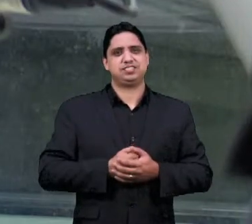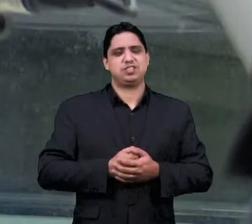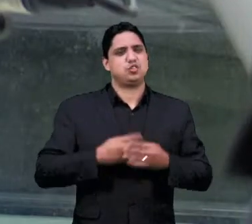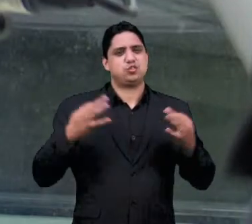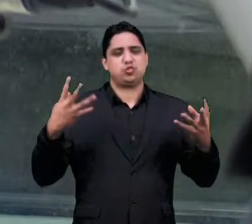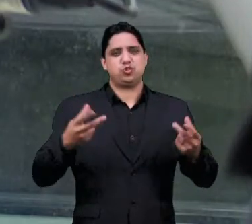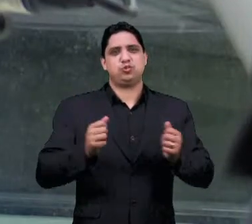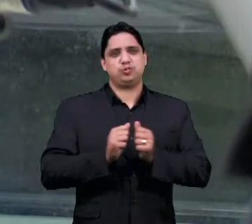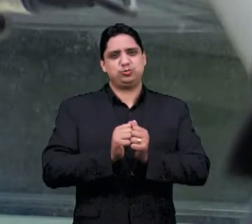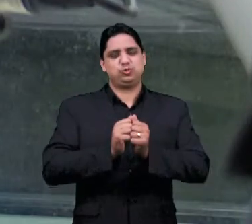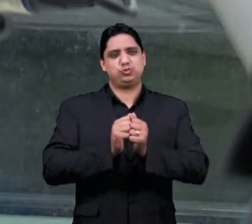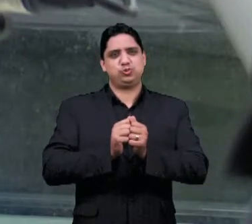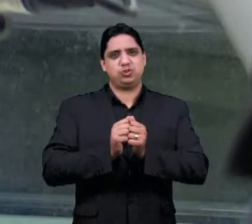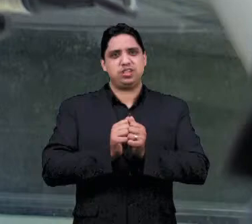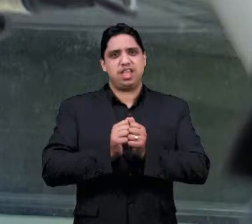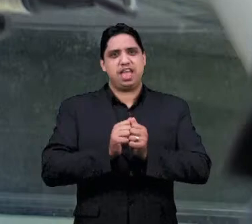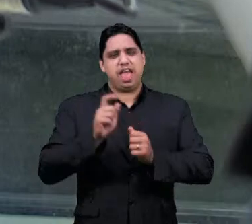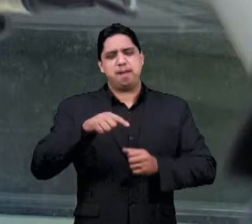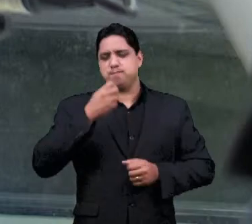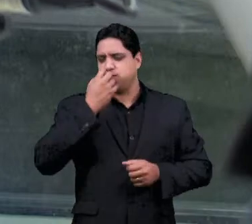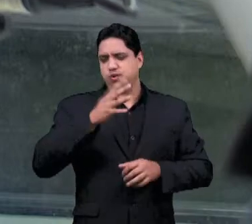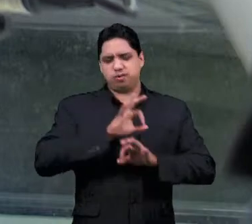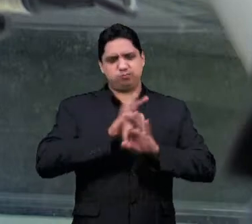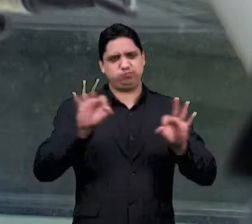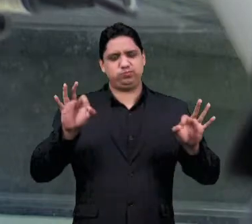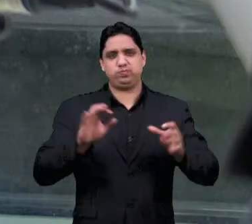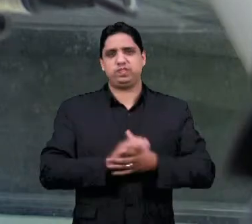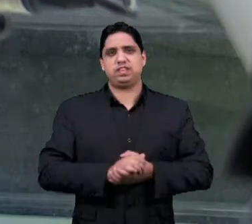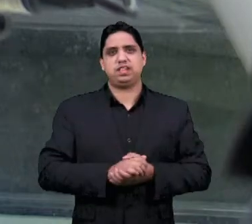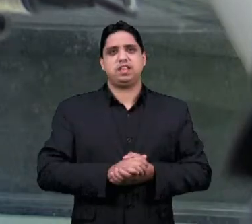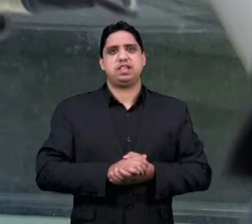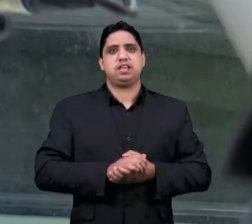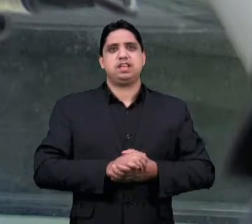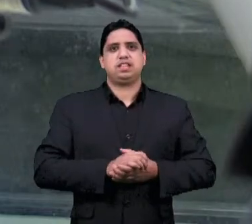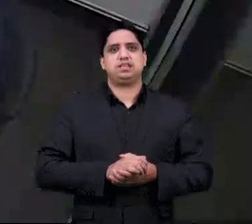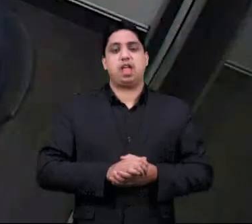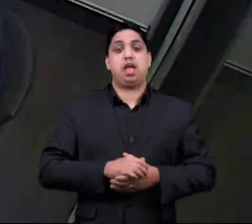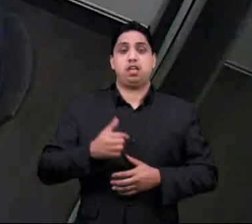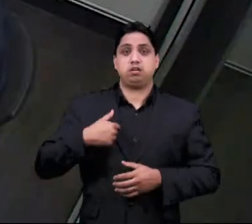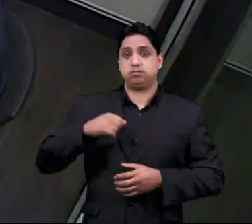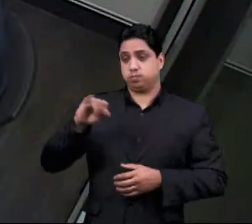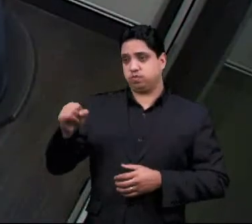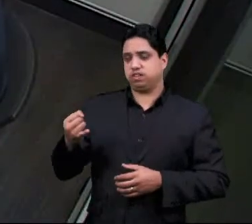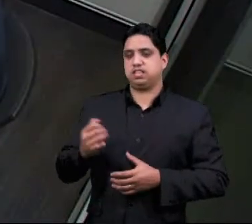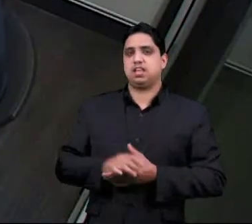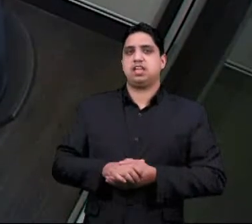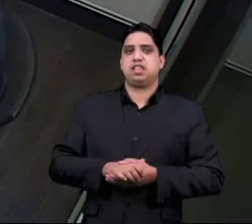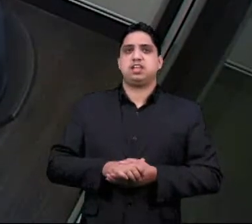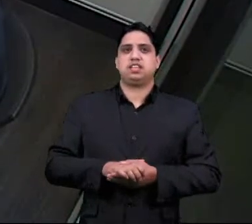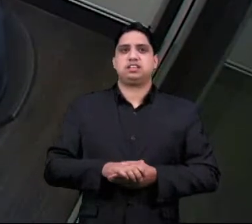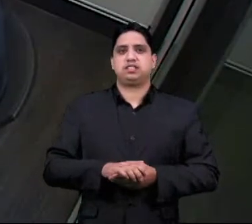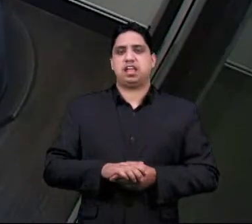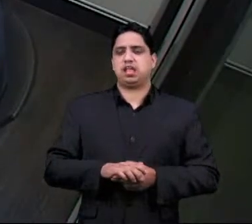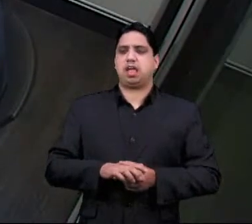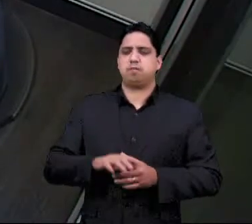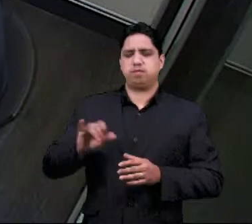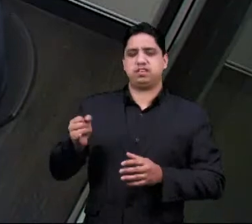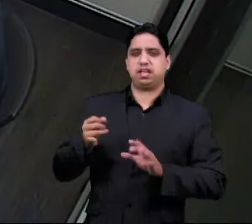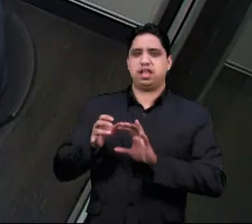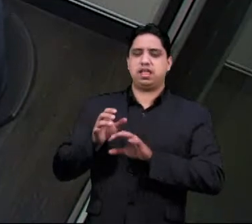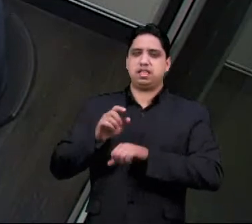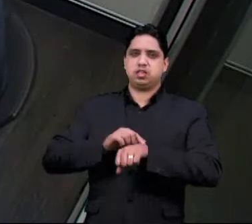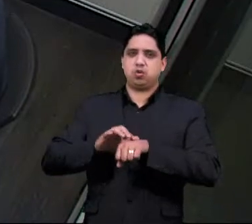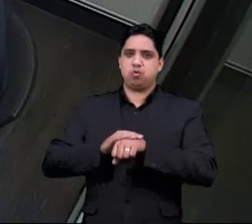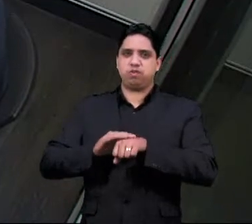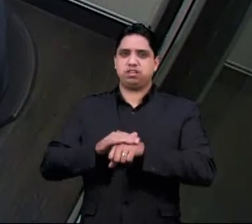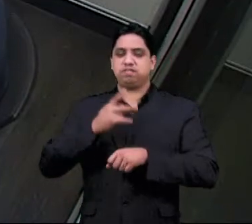junto, é muito bom. É muito bom. Coisa maravilhosa. Aí eu vou aproveitar aqui e fazer um link disso que nós estamos conversando, que eu estou conversando com a Amadeu aqui, e